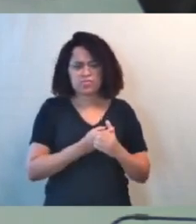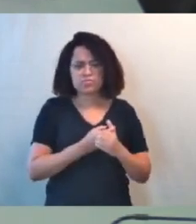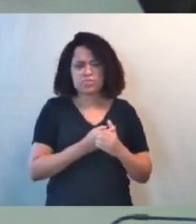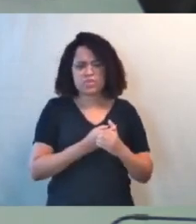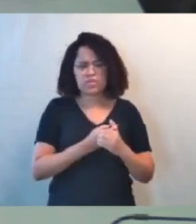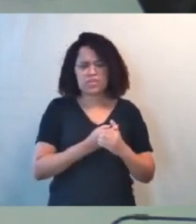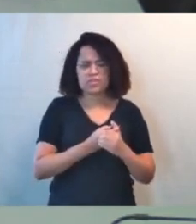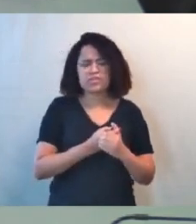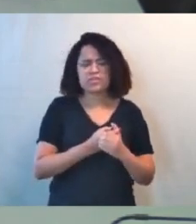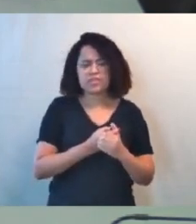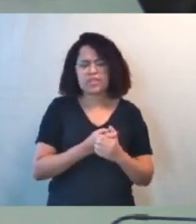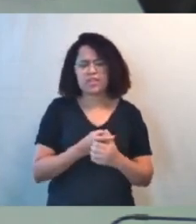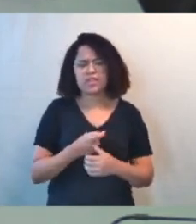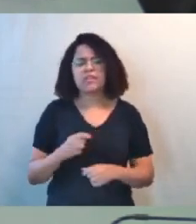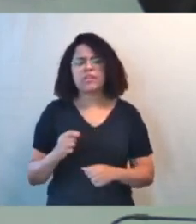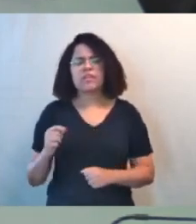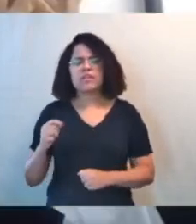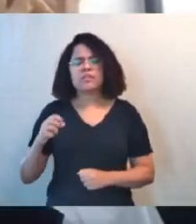passando por... Vamos fazer a suspensão hoje.